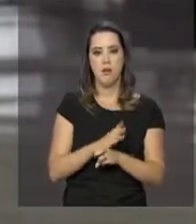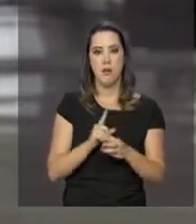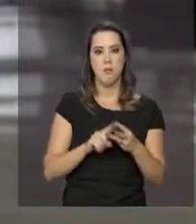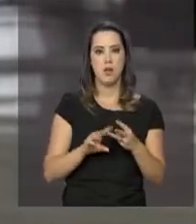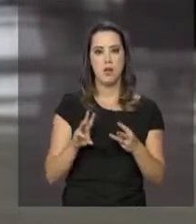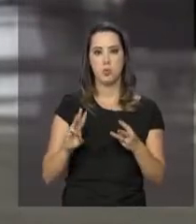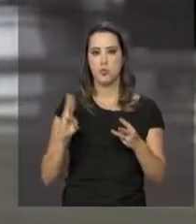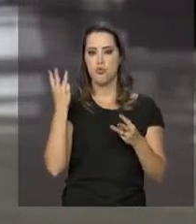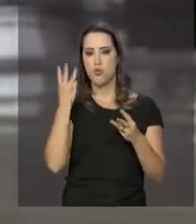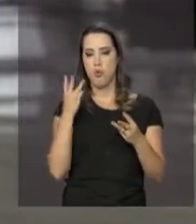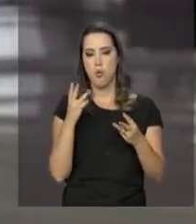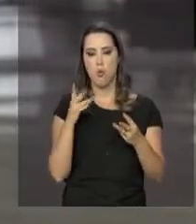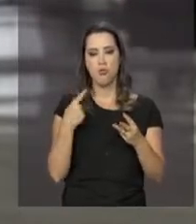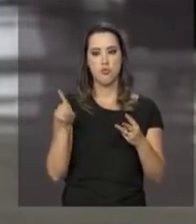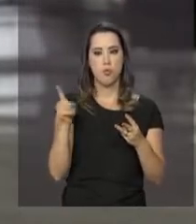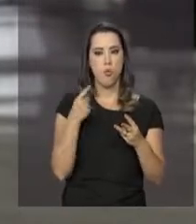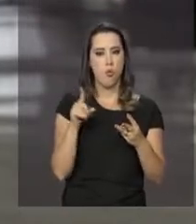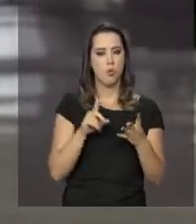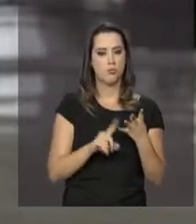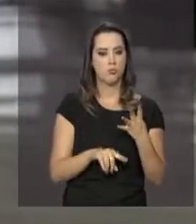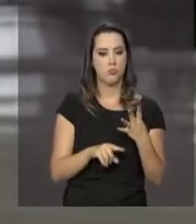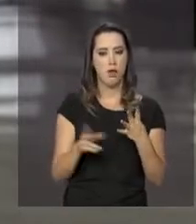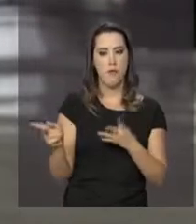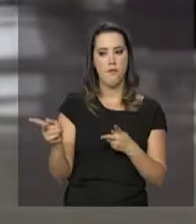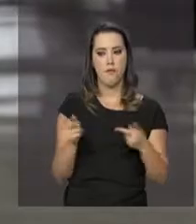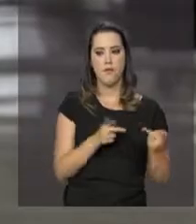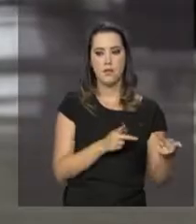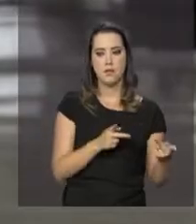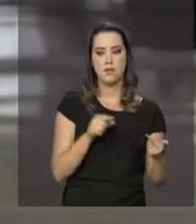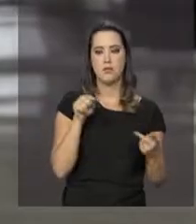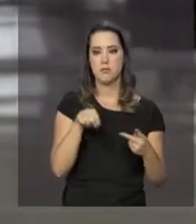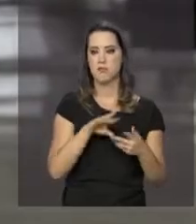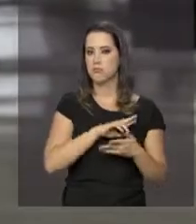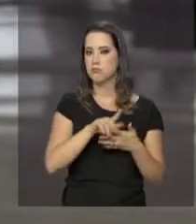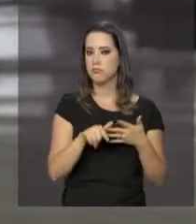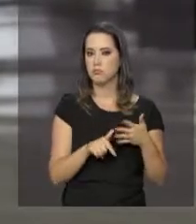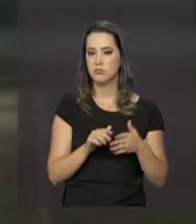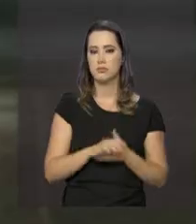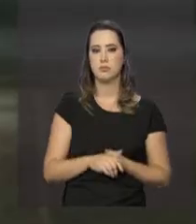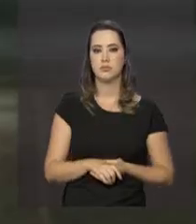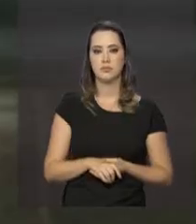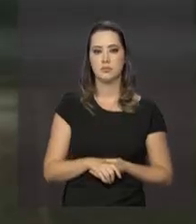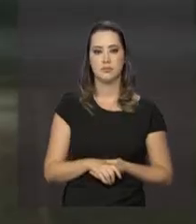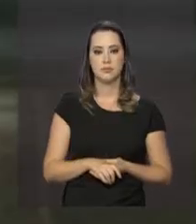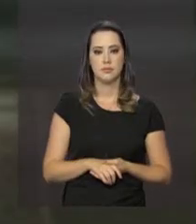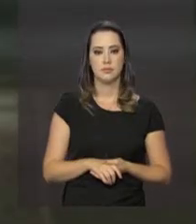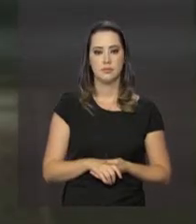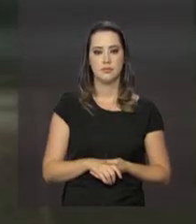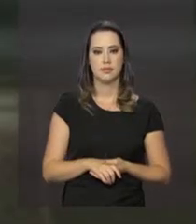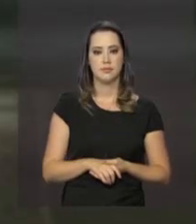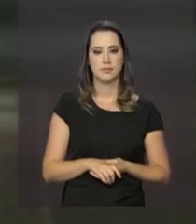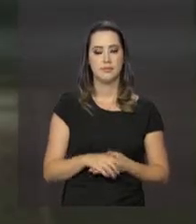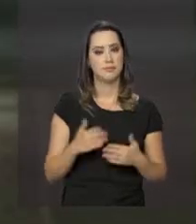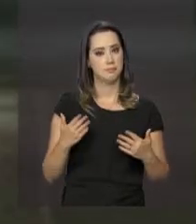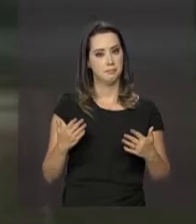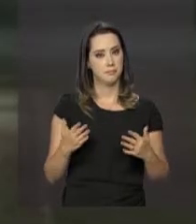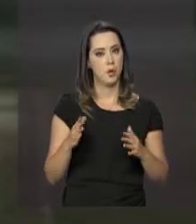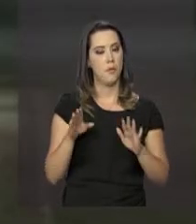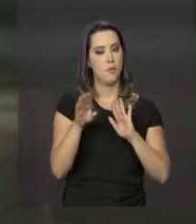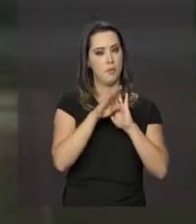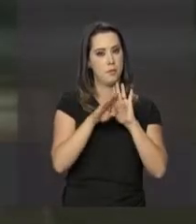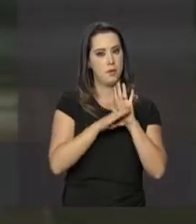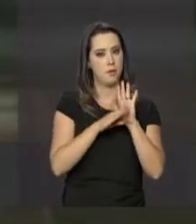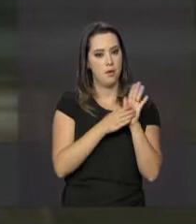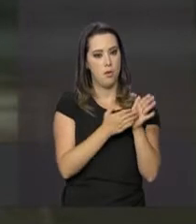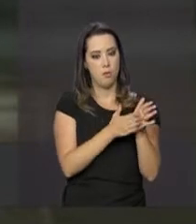música de visitas mediadas e por aí vai bom a programação